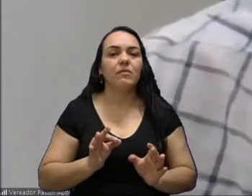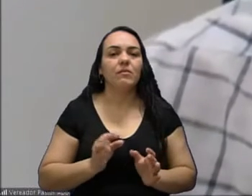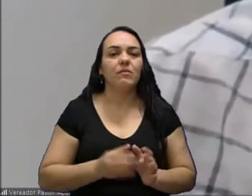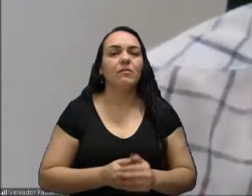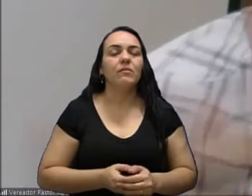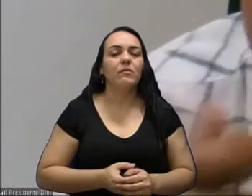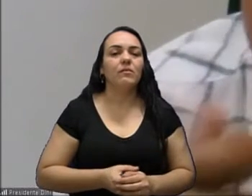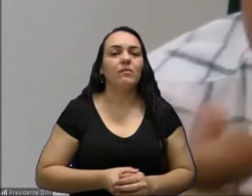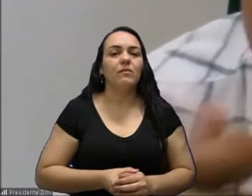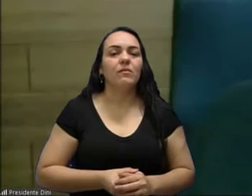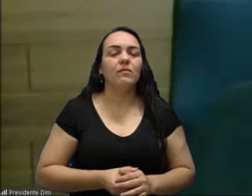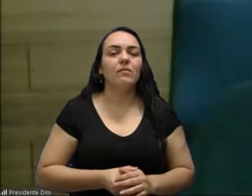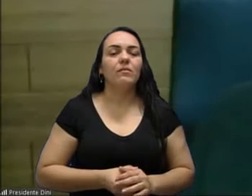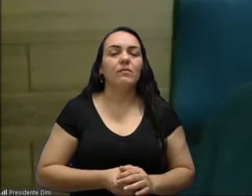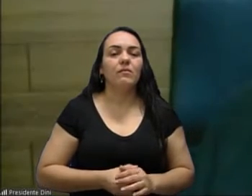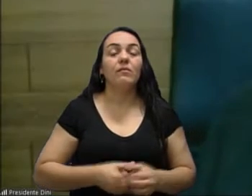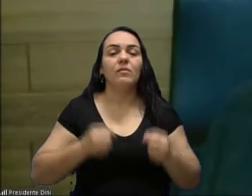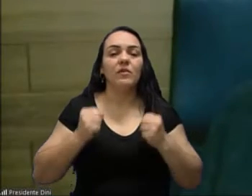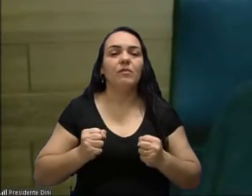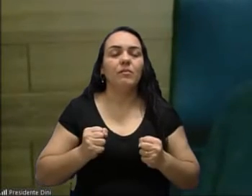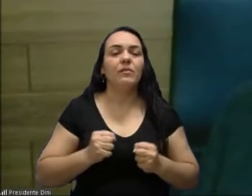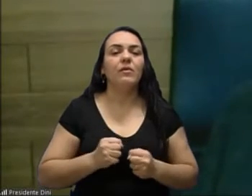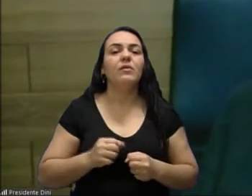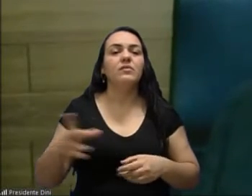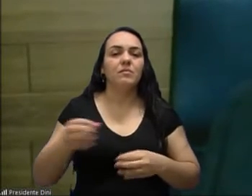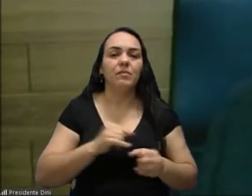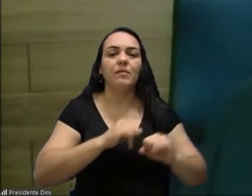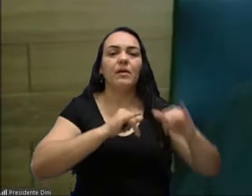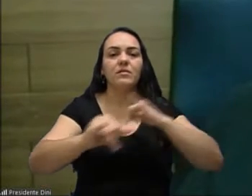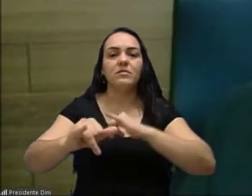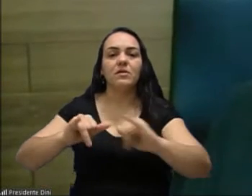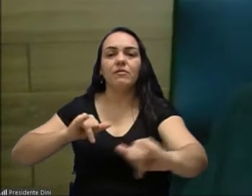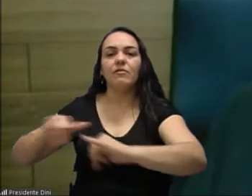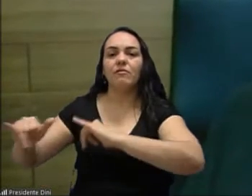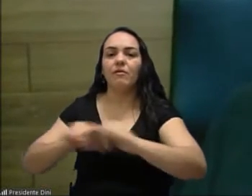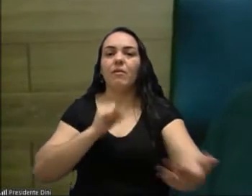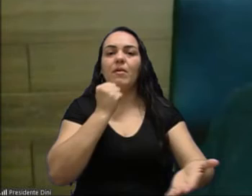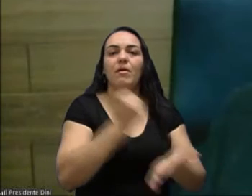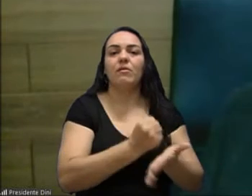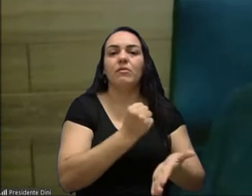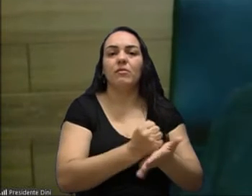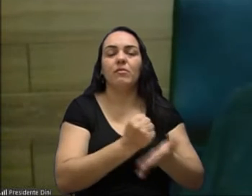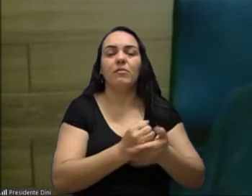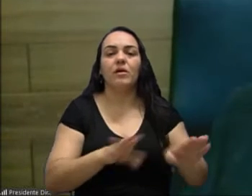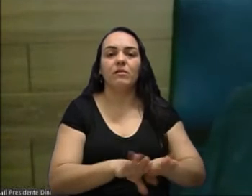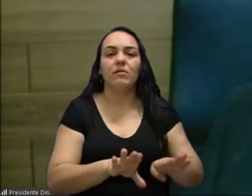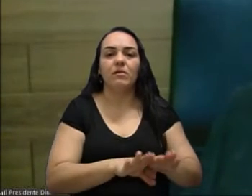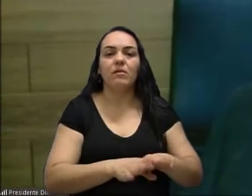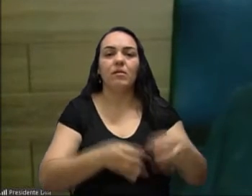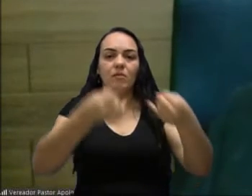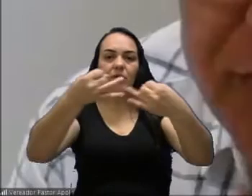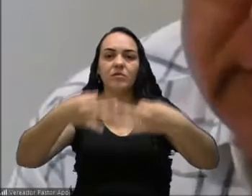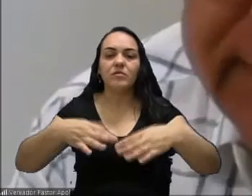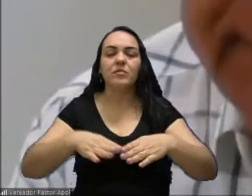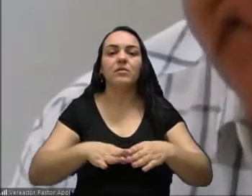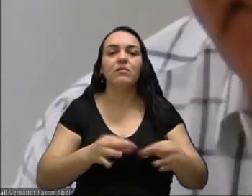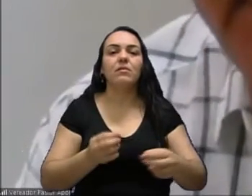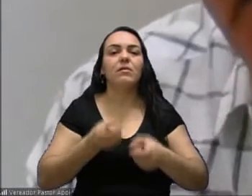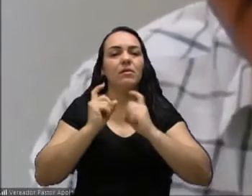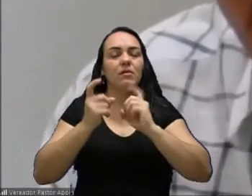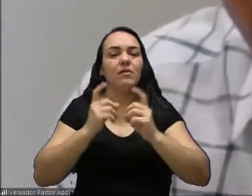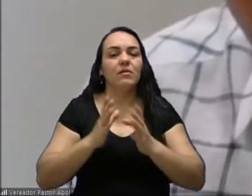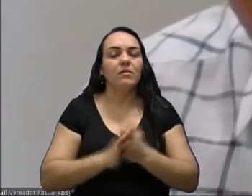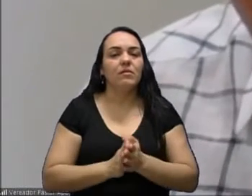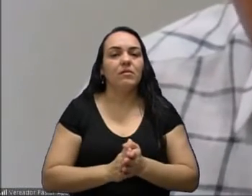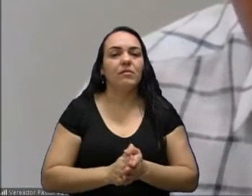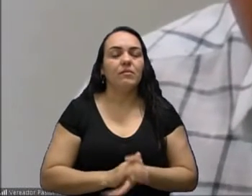apaulo o senhor pode passar para os colegas vereadores essa documentação vereador pastor apaulo claro sem dúvida